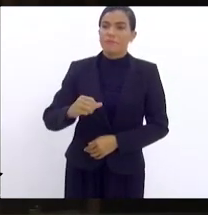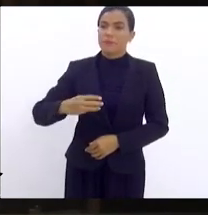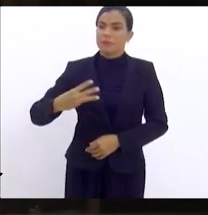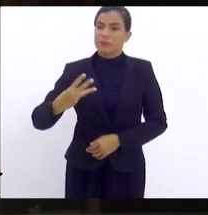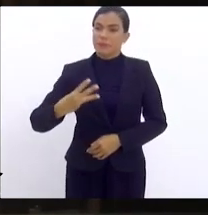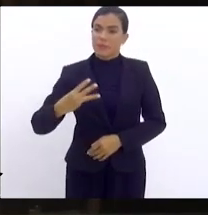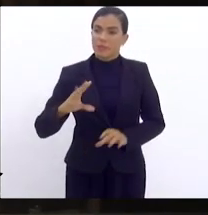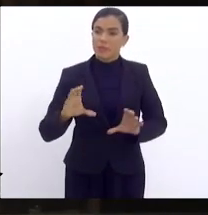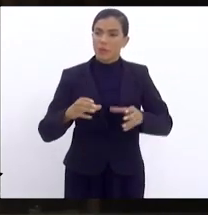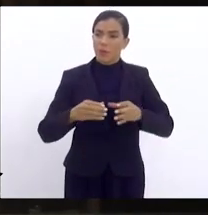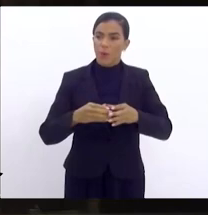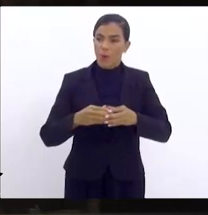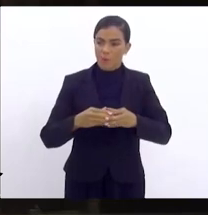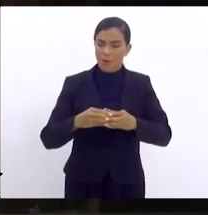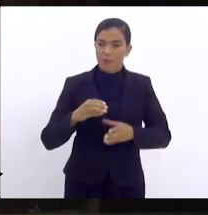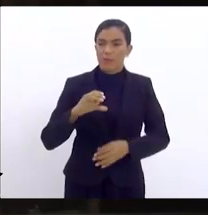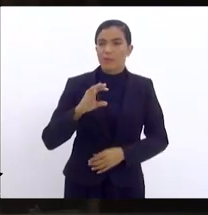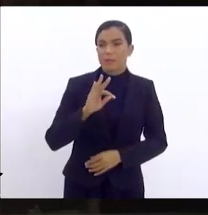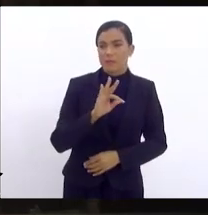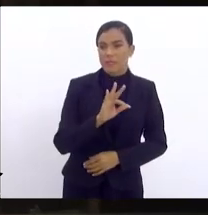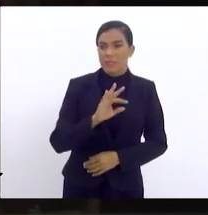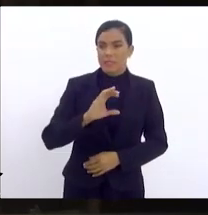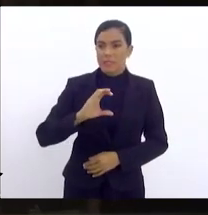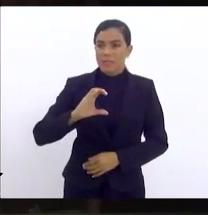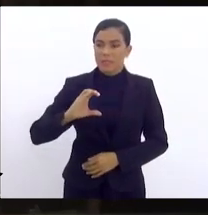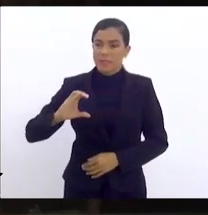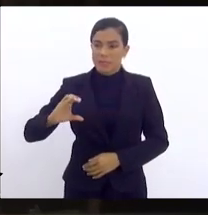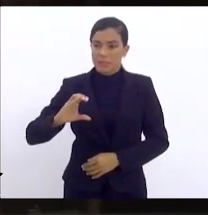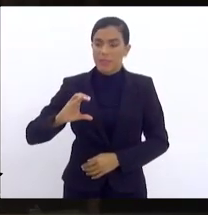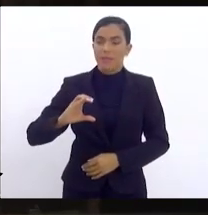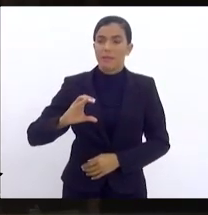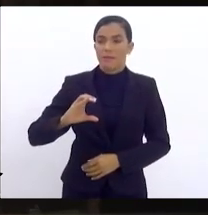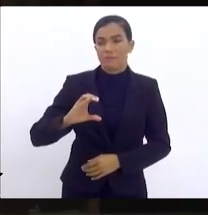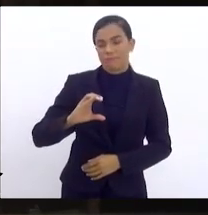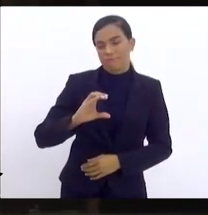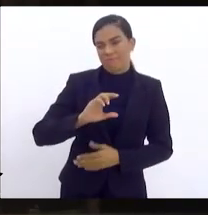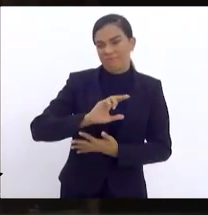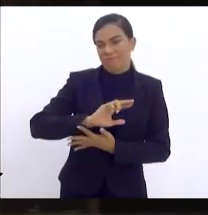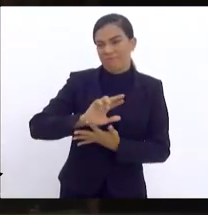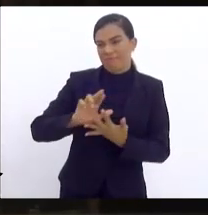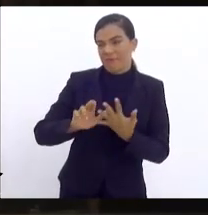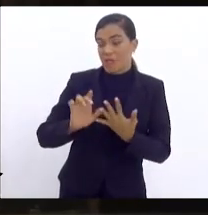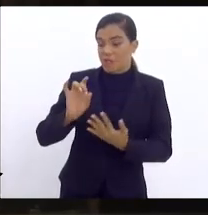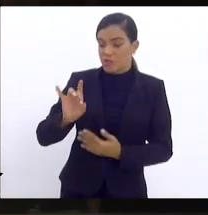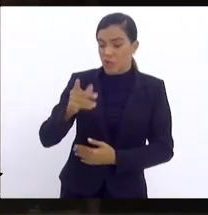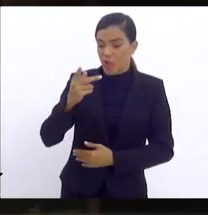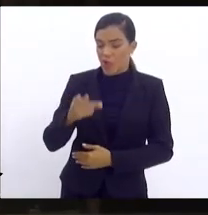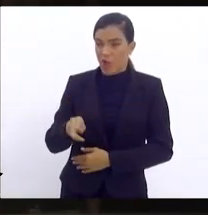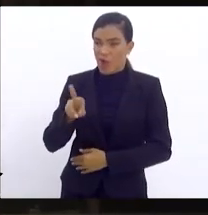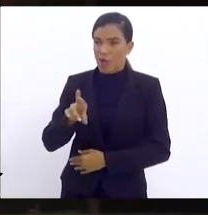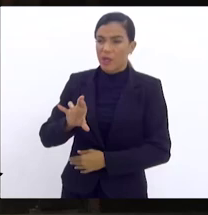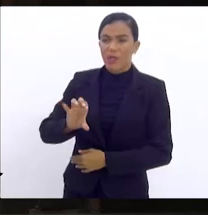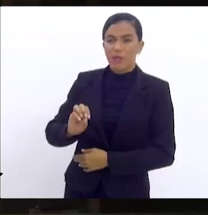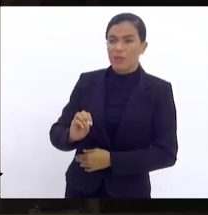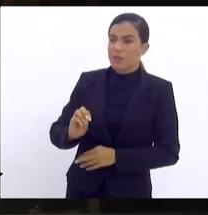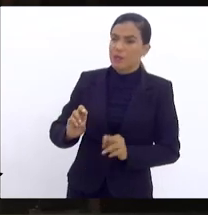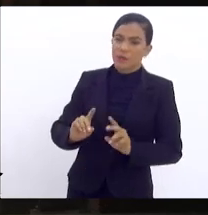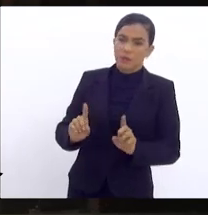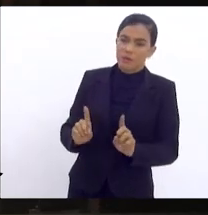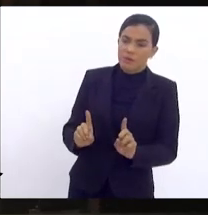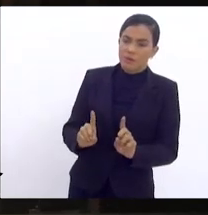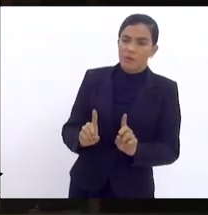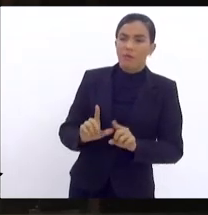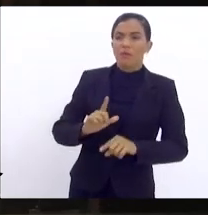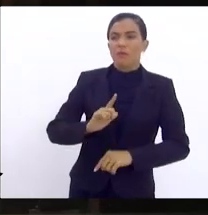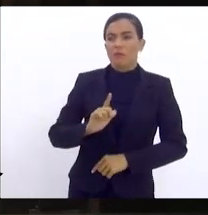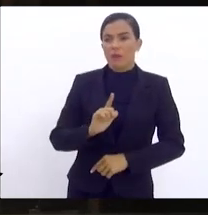enfim é um problema que se arrasta não só no Rio de Janeiro a gente já tem a nossa topografia